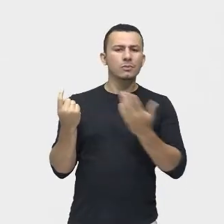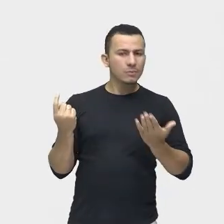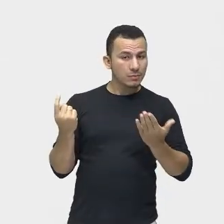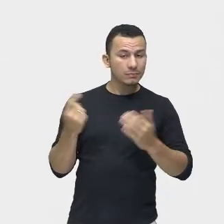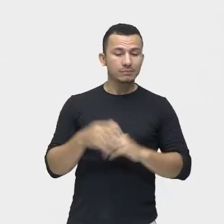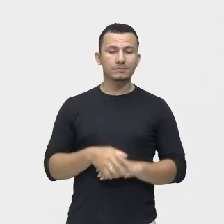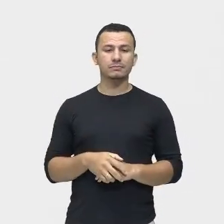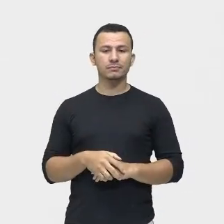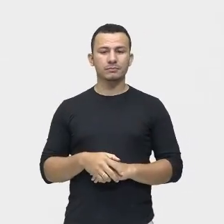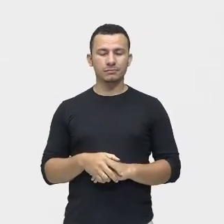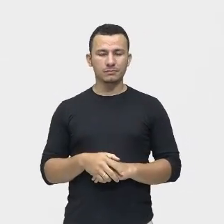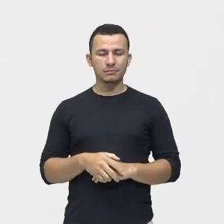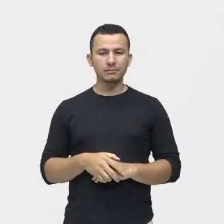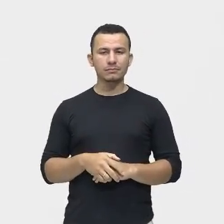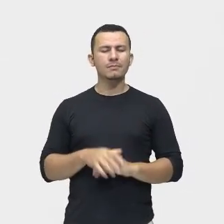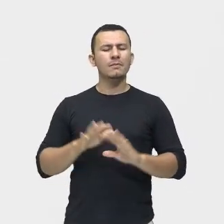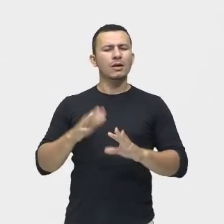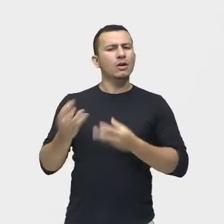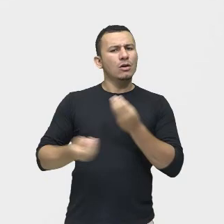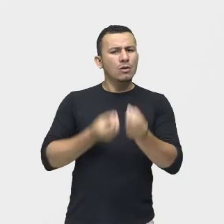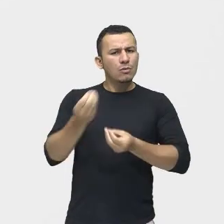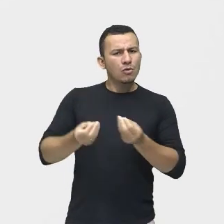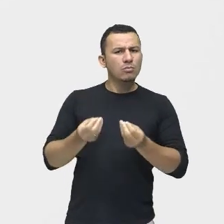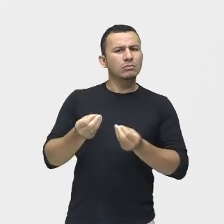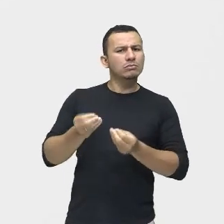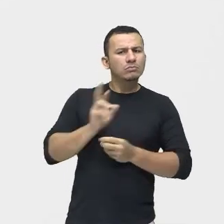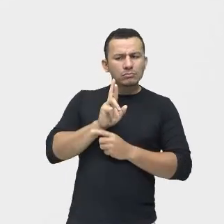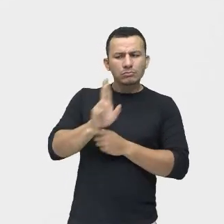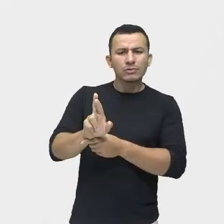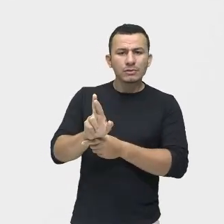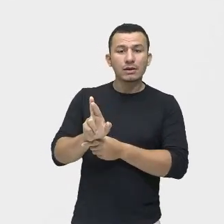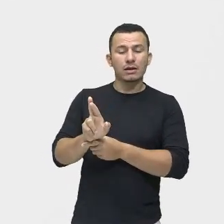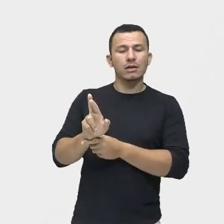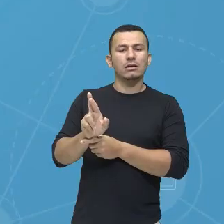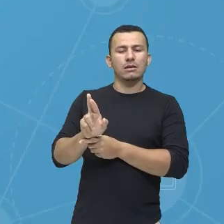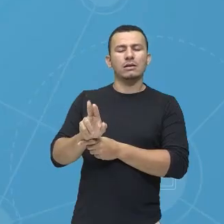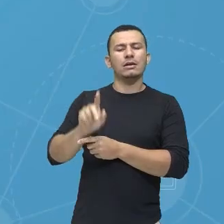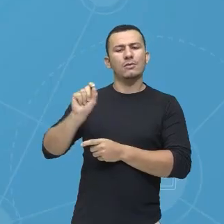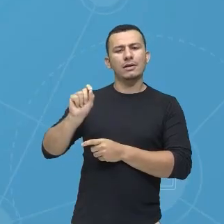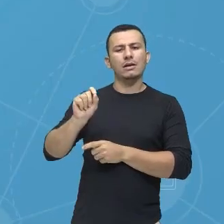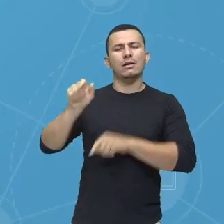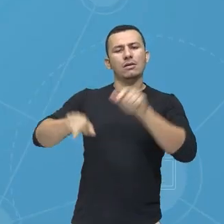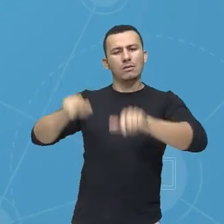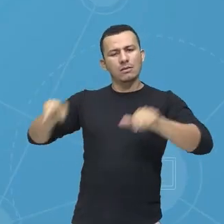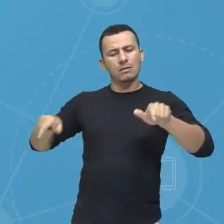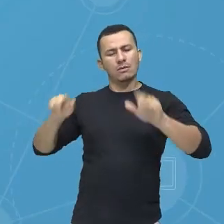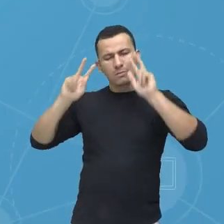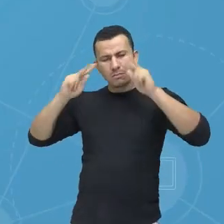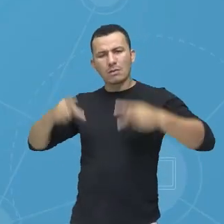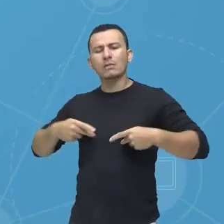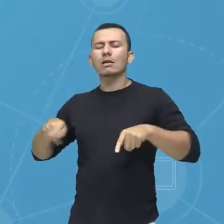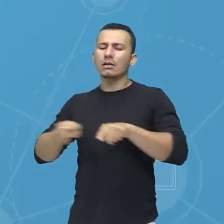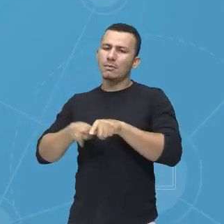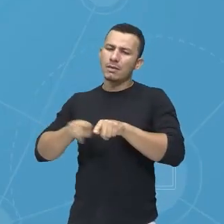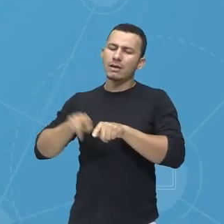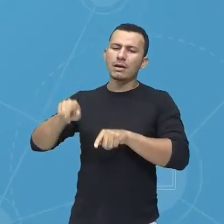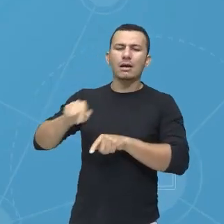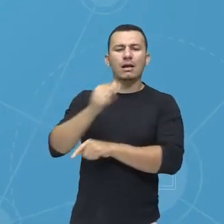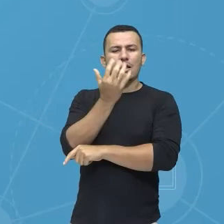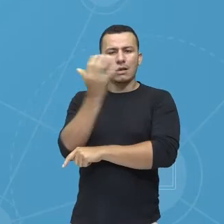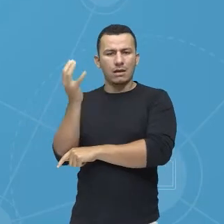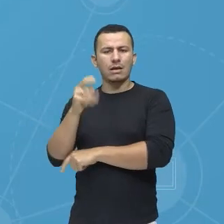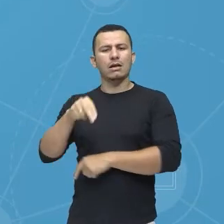Em que sentido se afirma que o ser humano é também natureza? Vejam bem, lembram quando